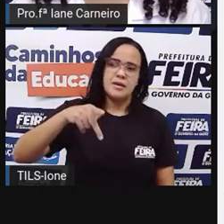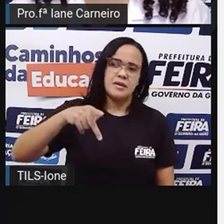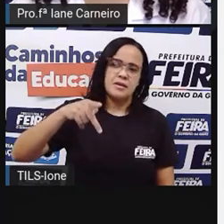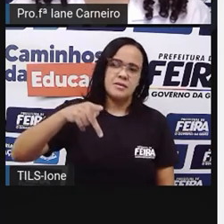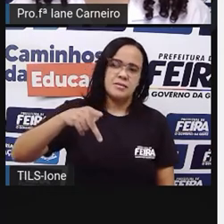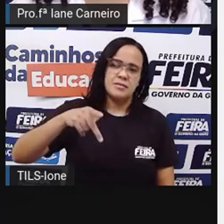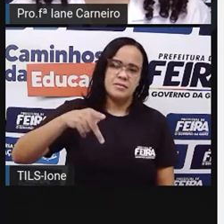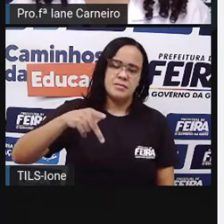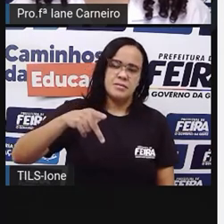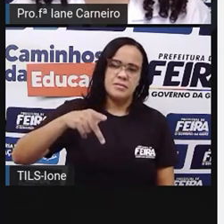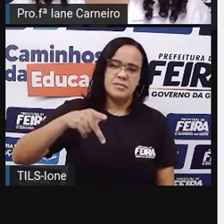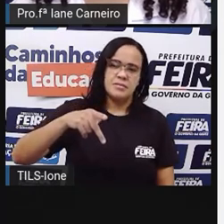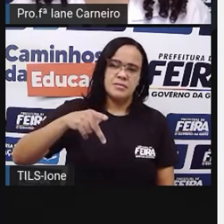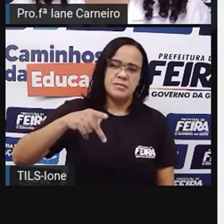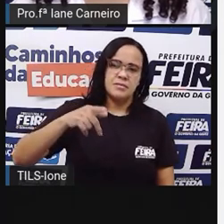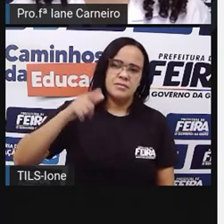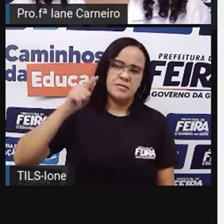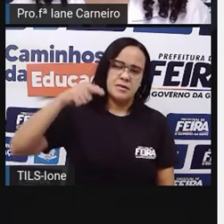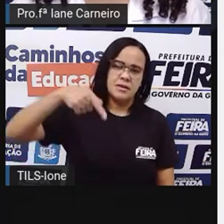Pê.